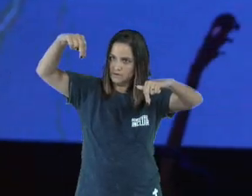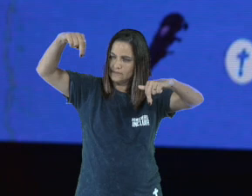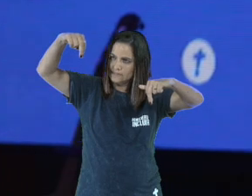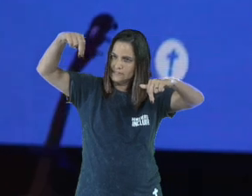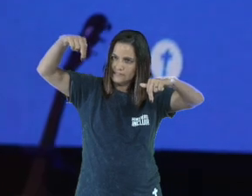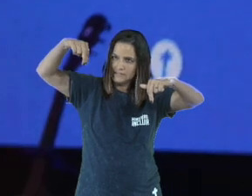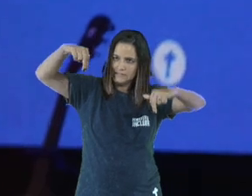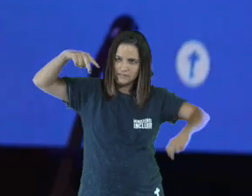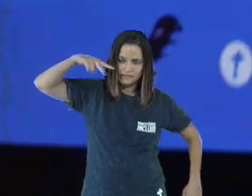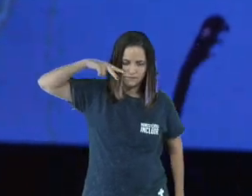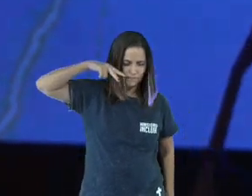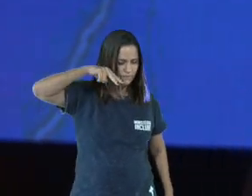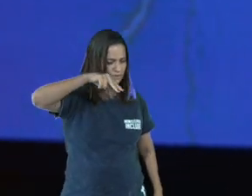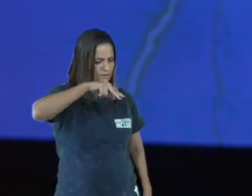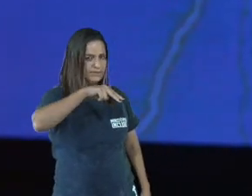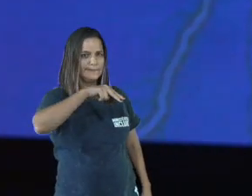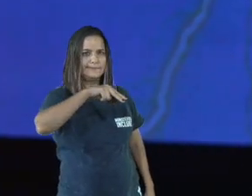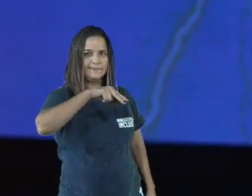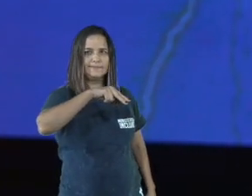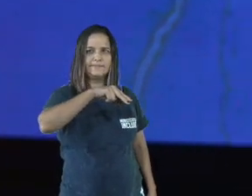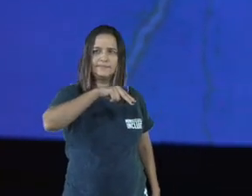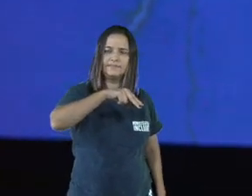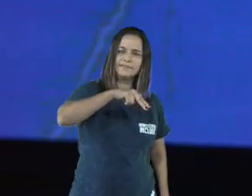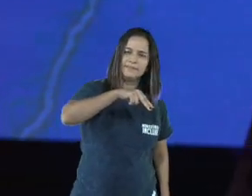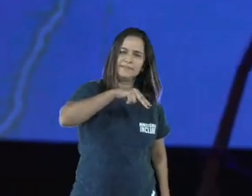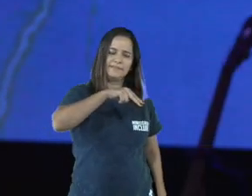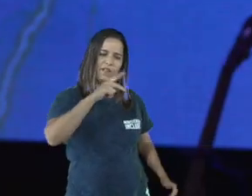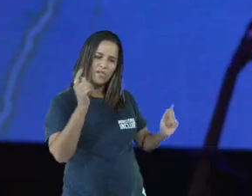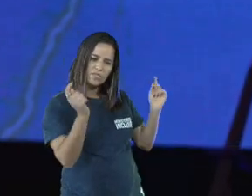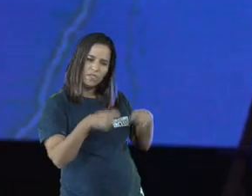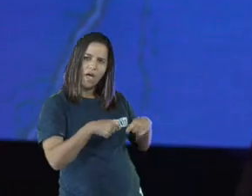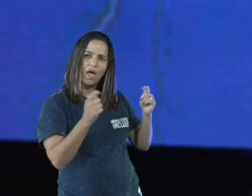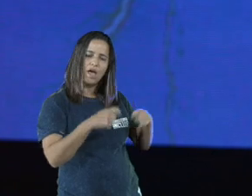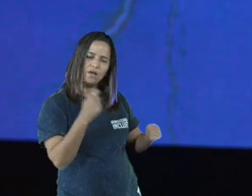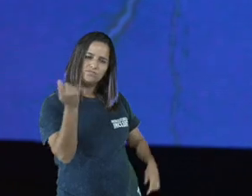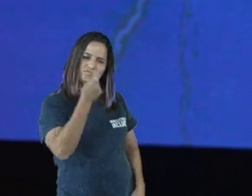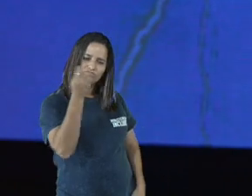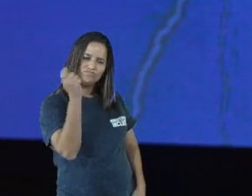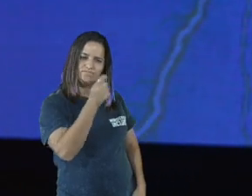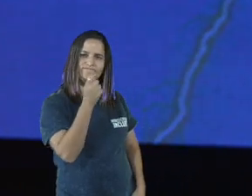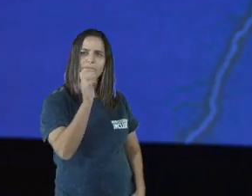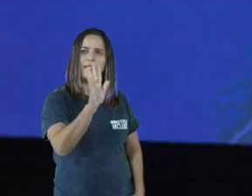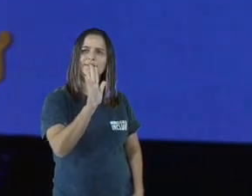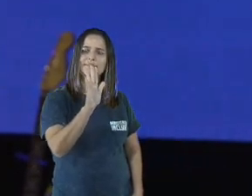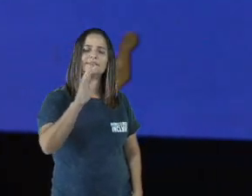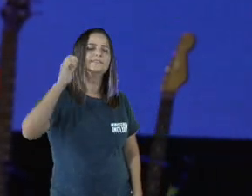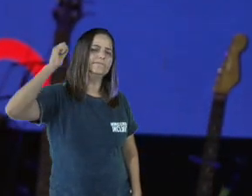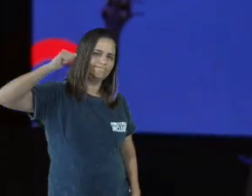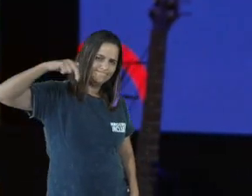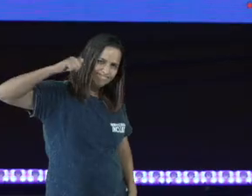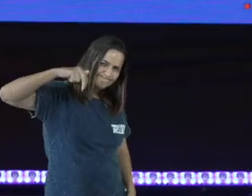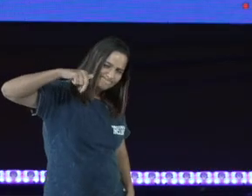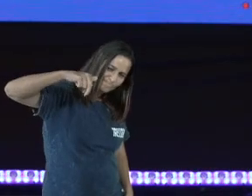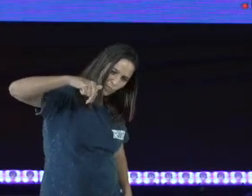lá embaixo eu posso tar com a pedra dele aqui de cima o É mas ele desceu Vale desgasto três ele foi para cima